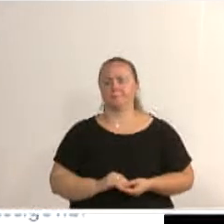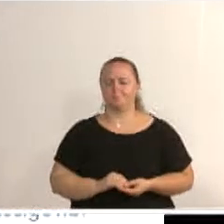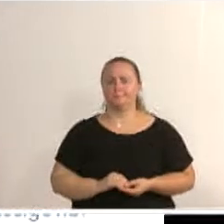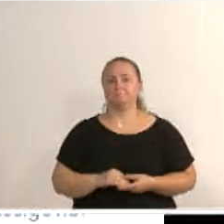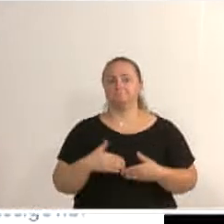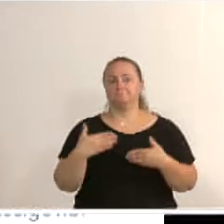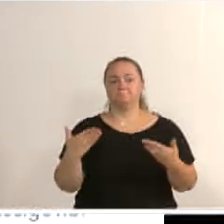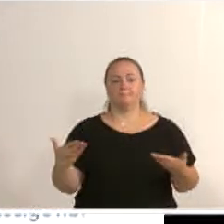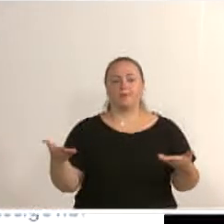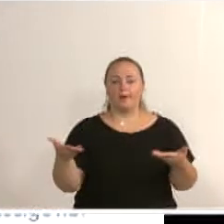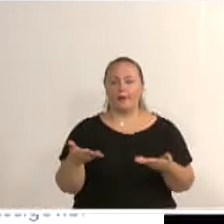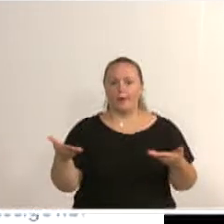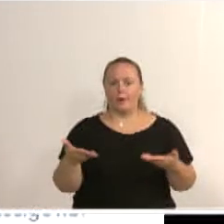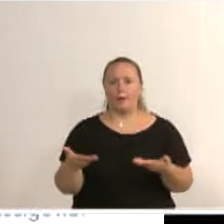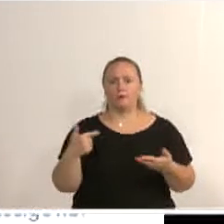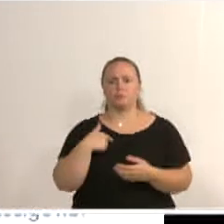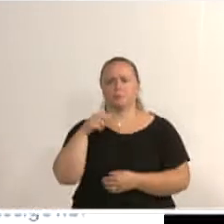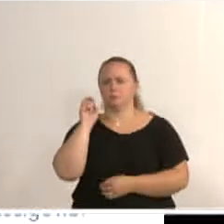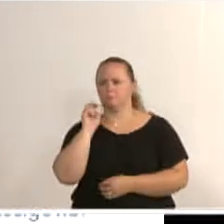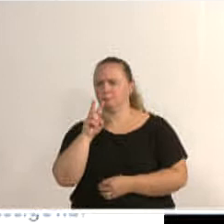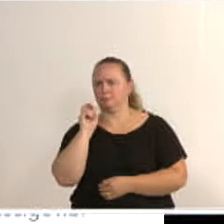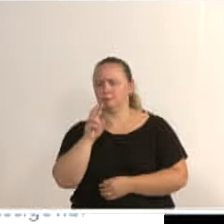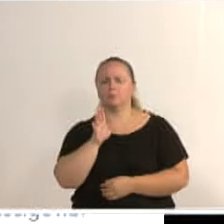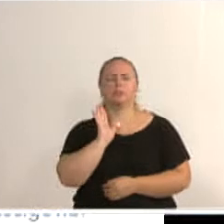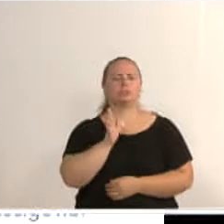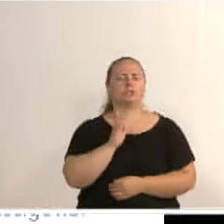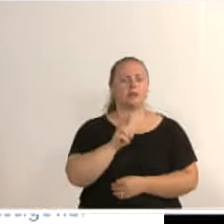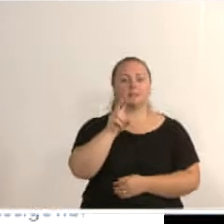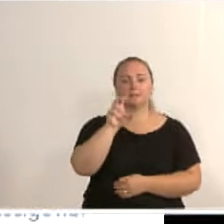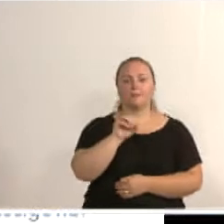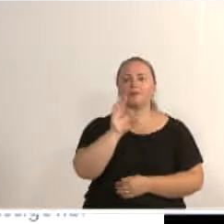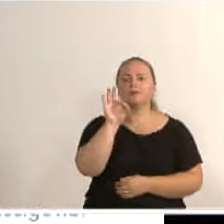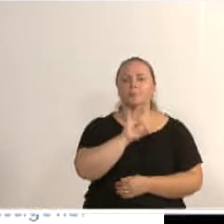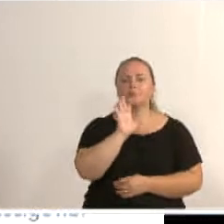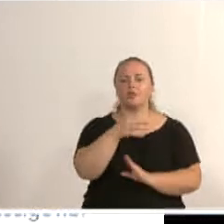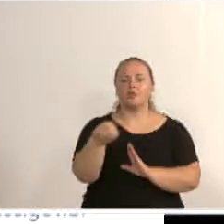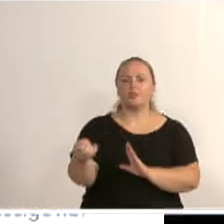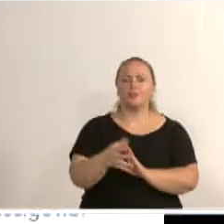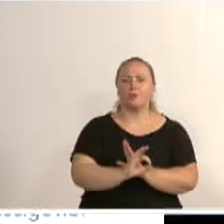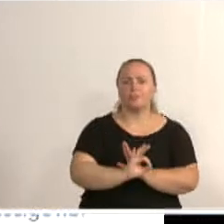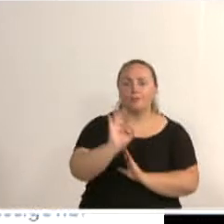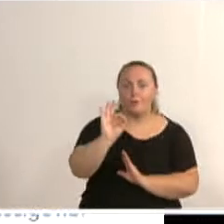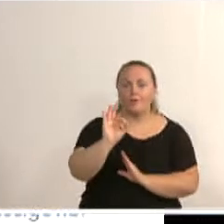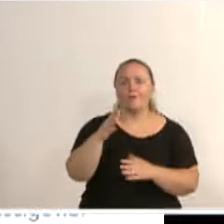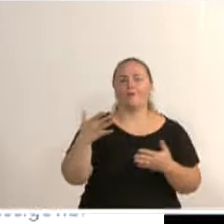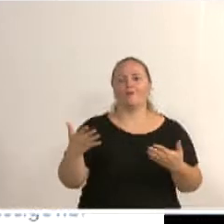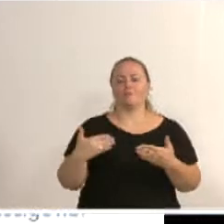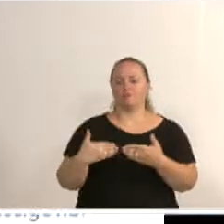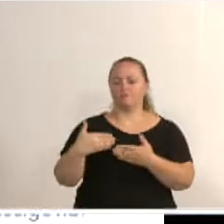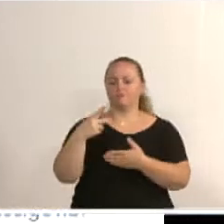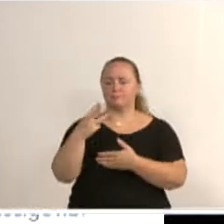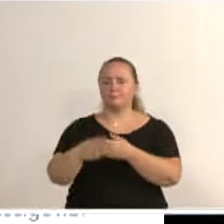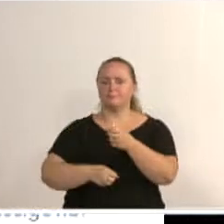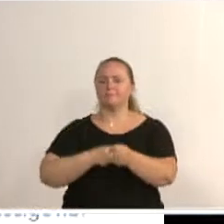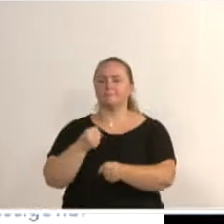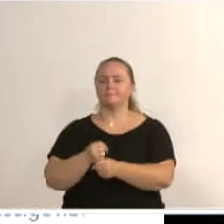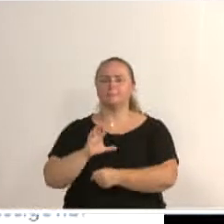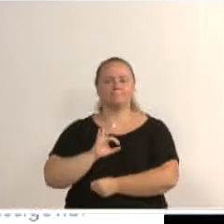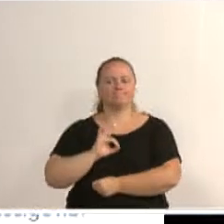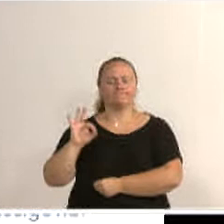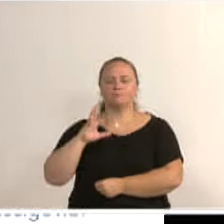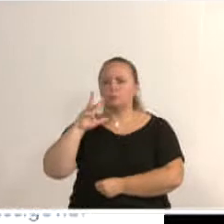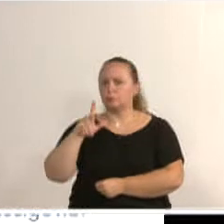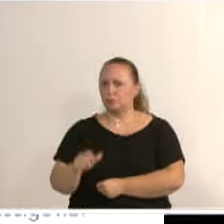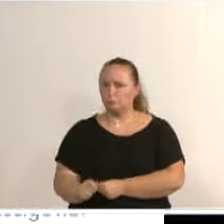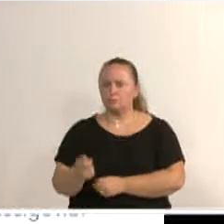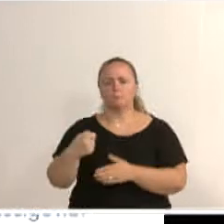as características locais, de 50% dos ônibus já renovados nos próximos 2 anos, todos os ônibus, 3 anos, os próximos ônibus todos serão renovados, não há